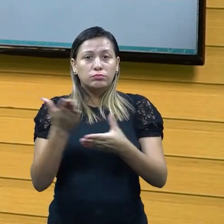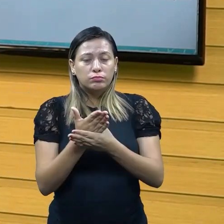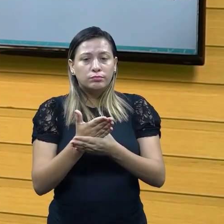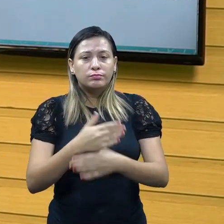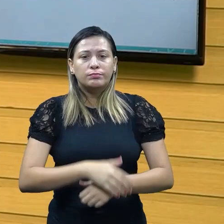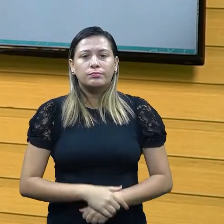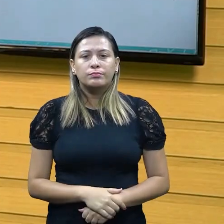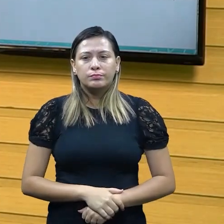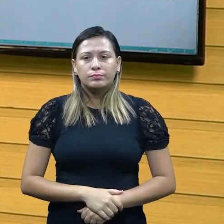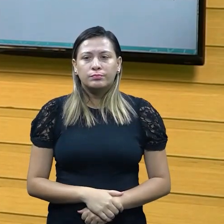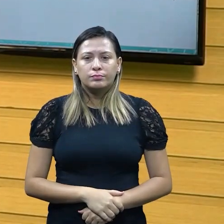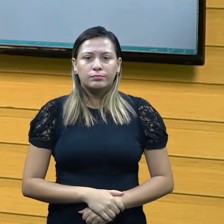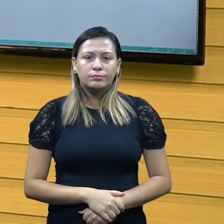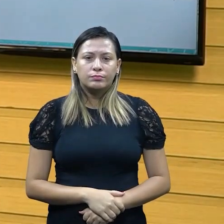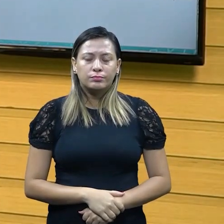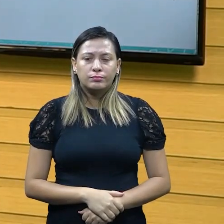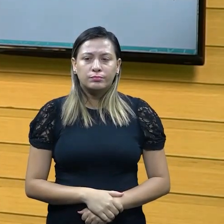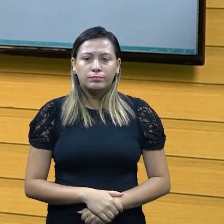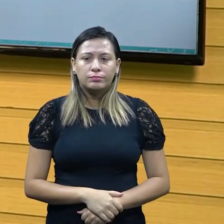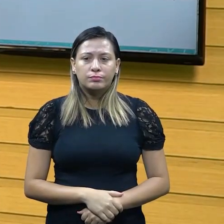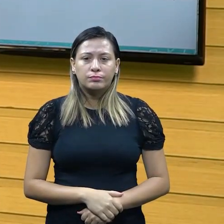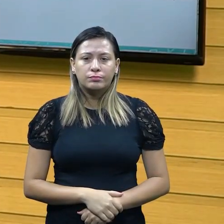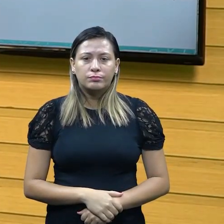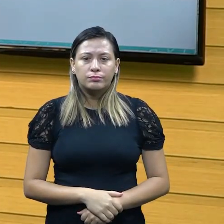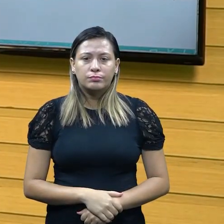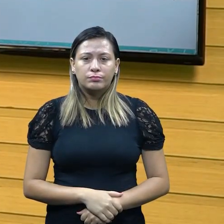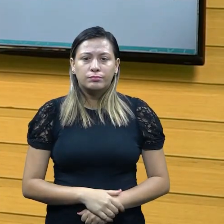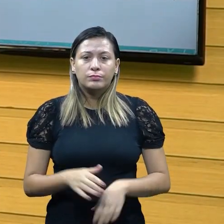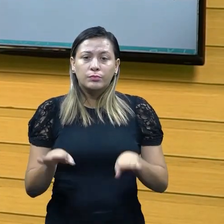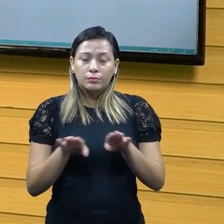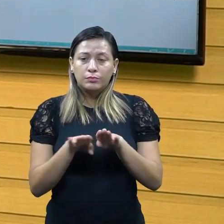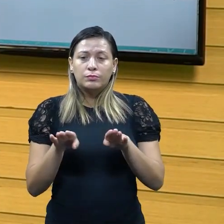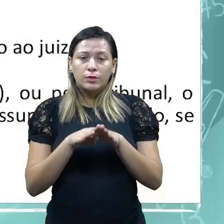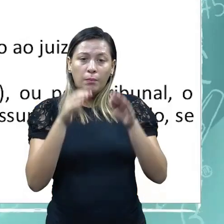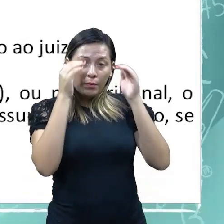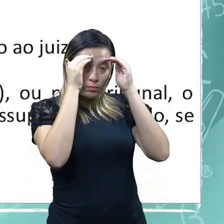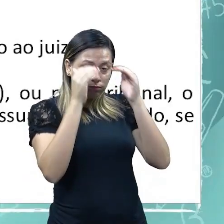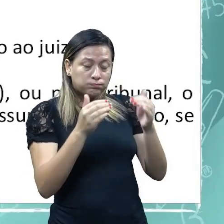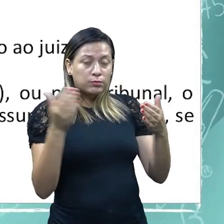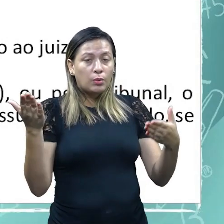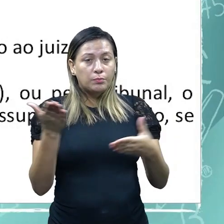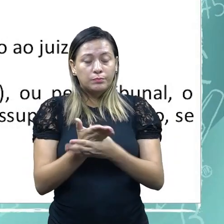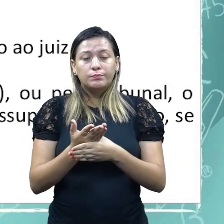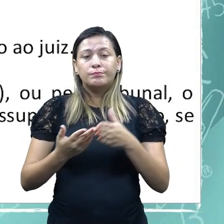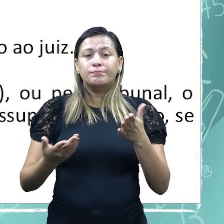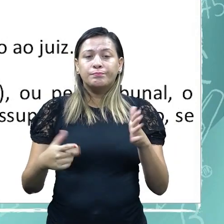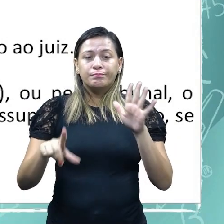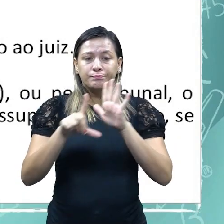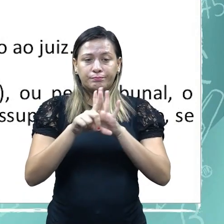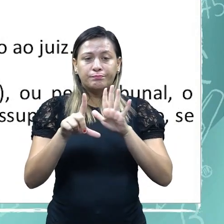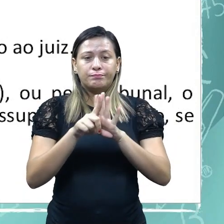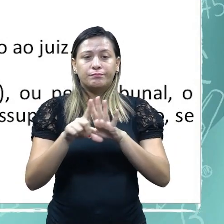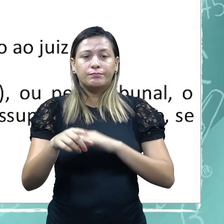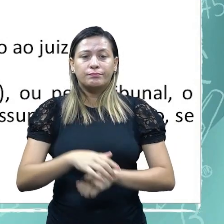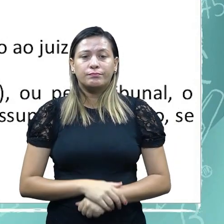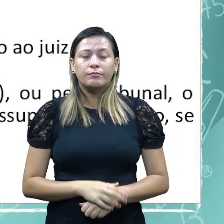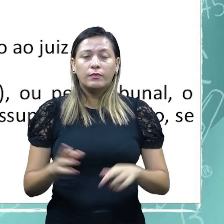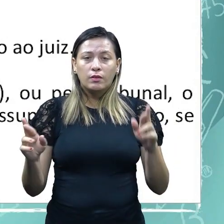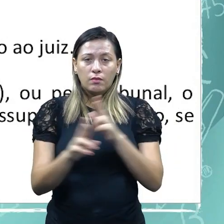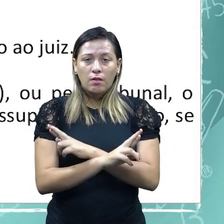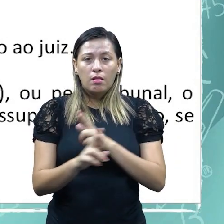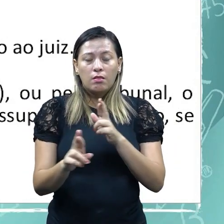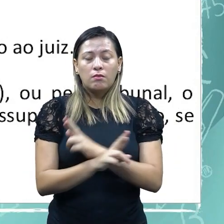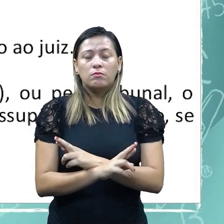como, né, da subordinação do processo às normas legais, tá? Então, os pressupostos relativos ao juiz,